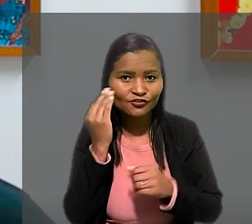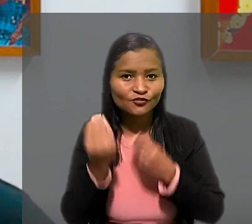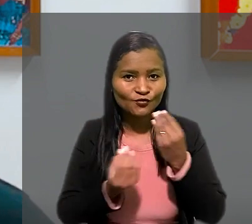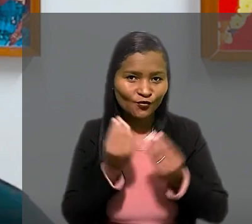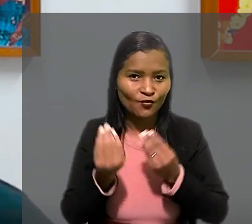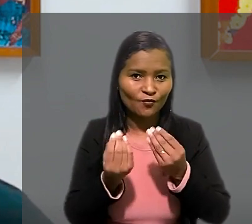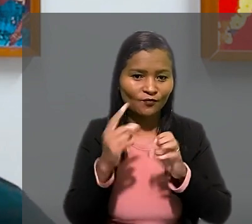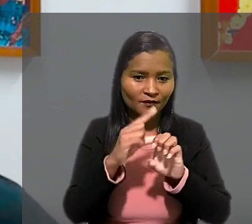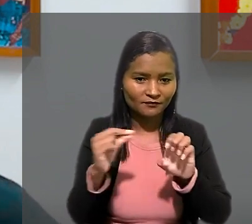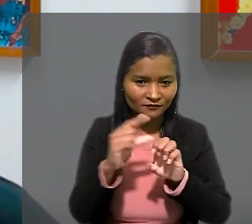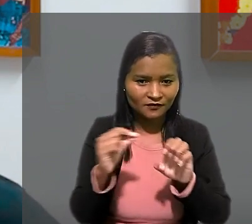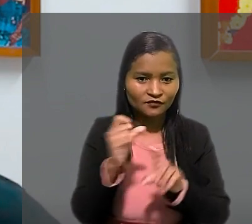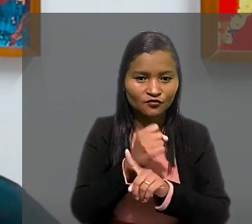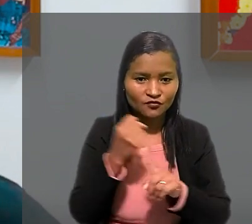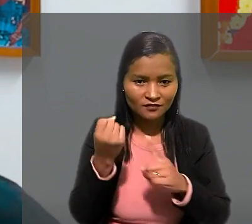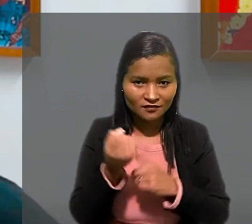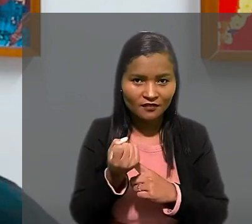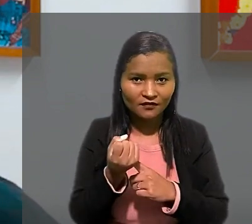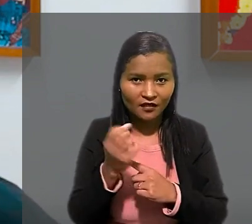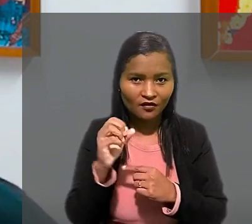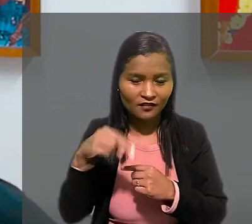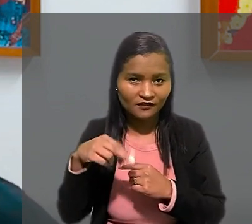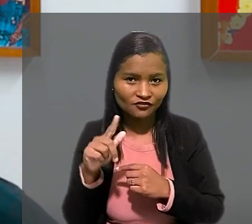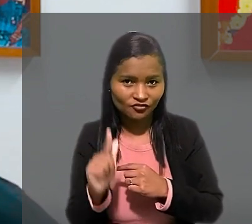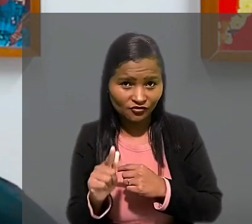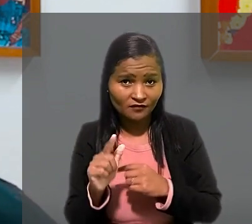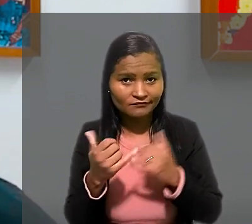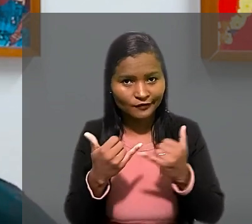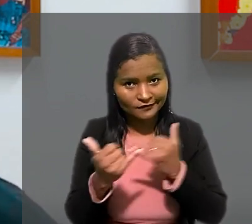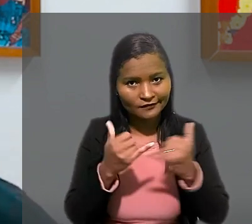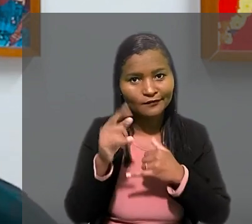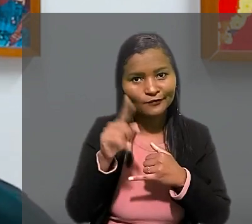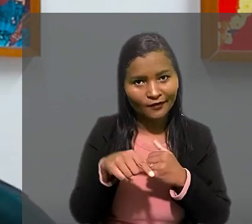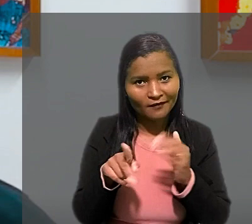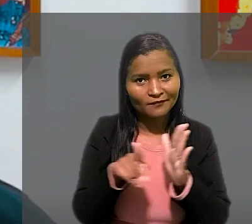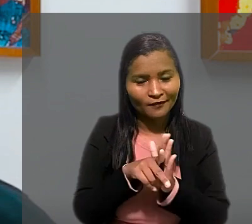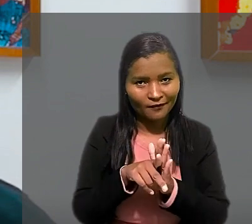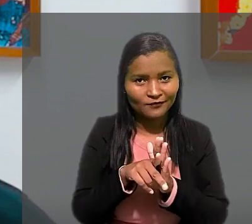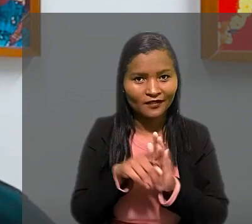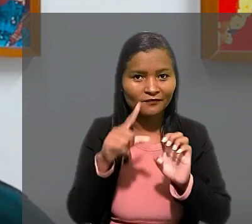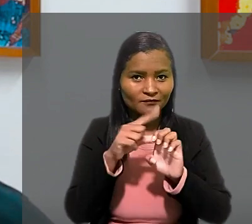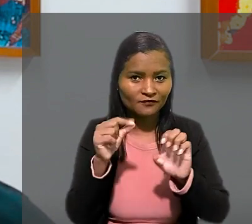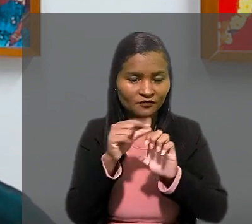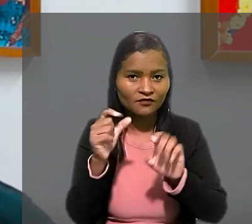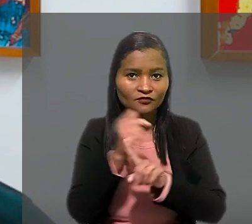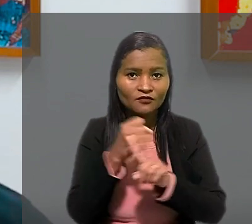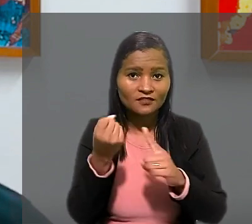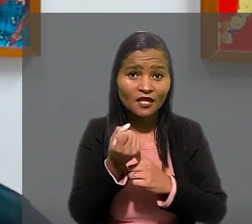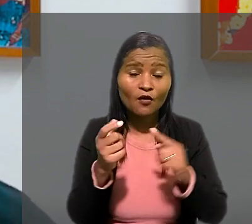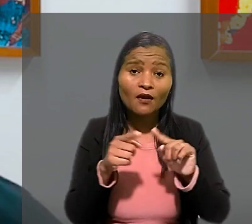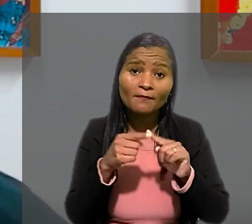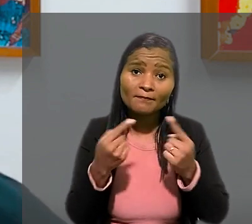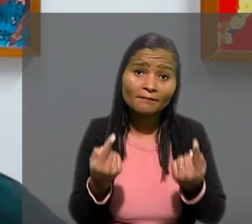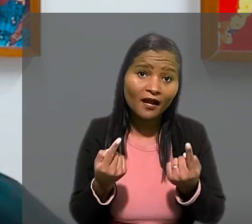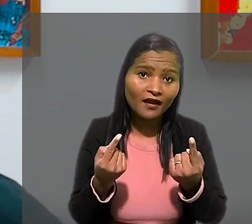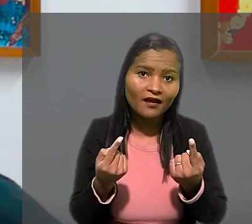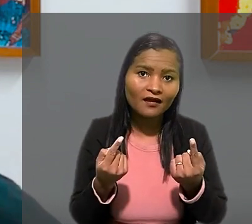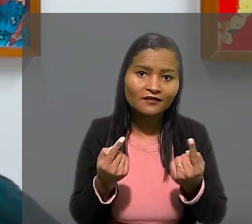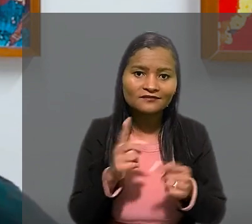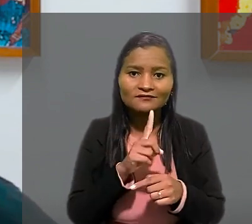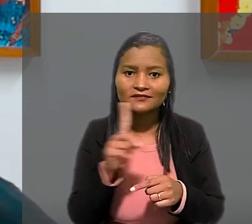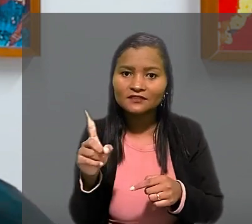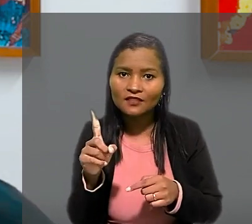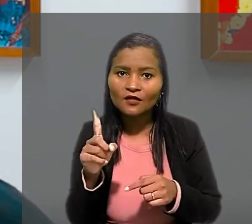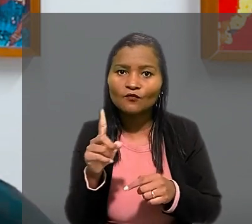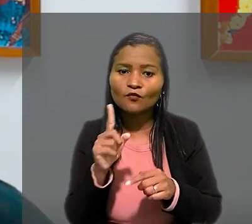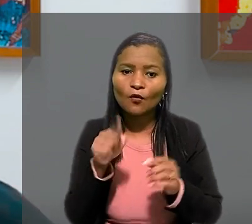empreendimentos sociais. Uma ONG, por exemplo, é um empreendimento social, na maioria dos casos sem fins lucrativos. Mas a gente tem também o